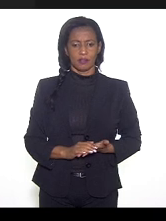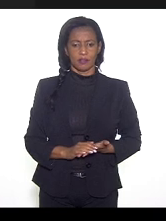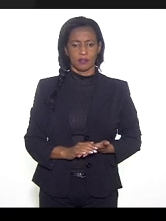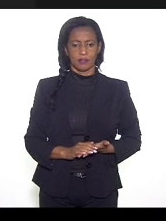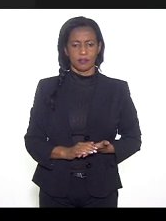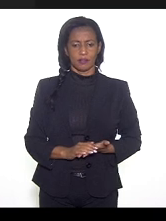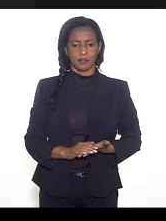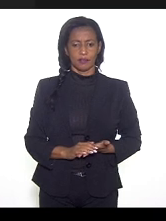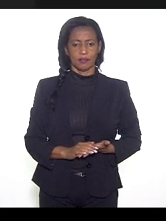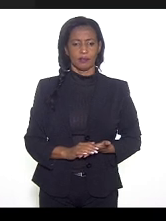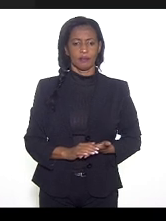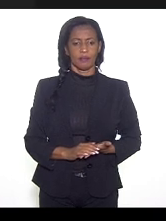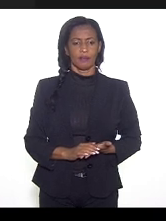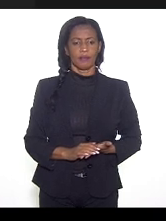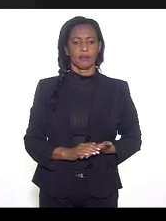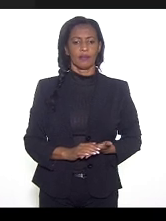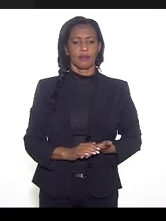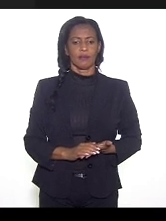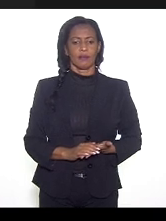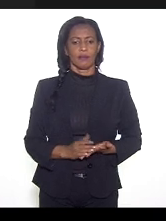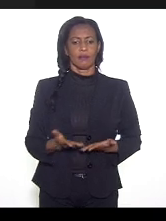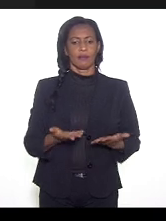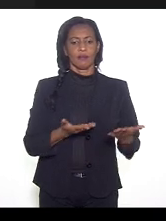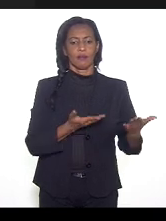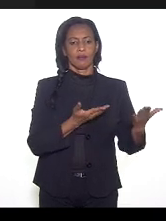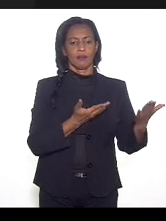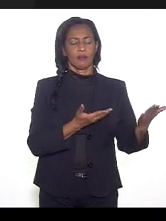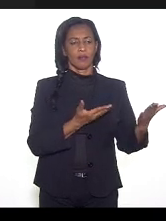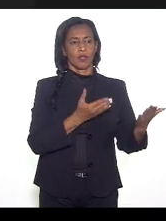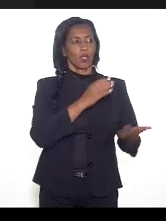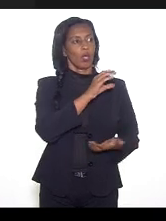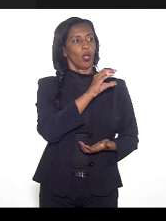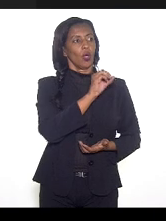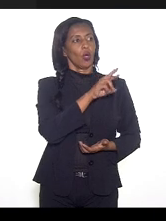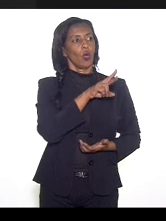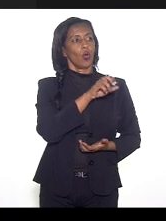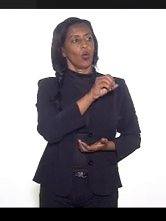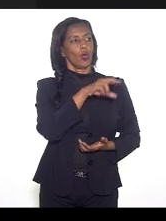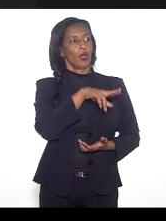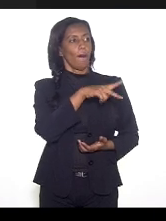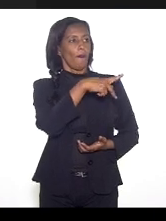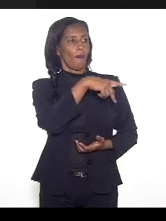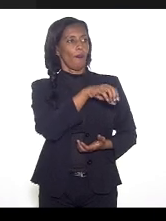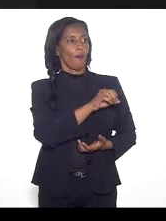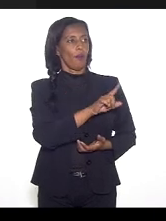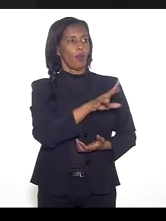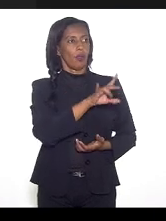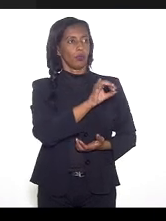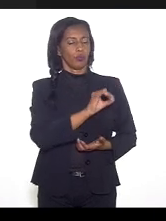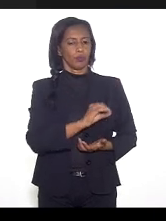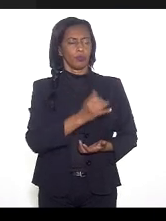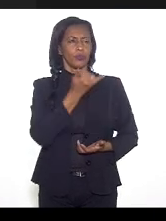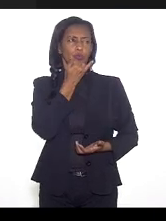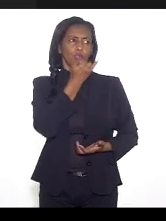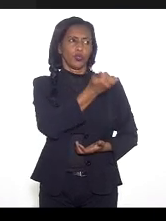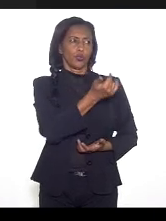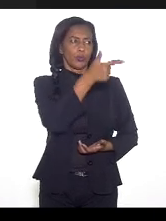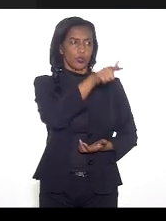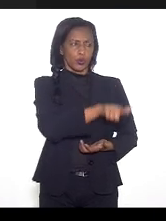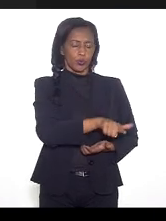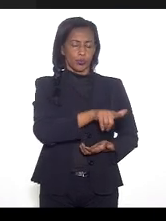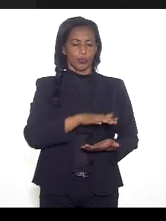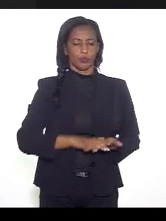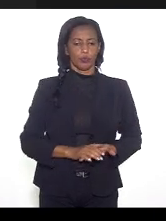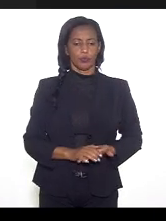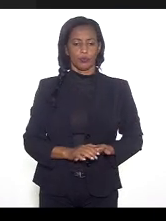Vou passar a palavra para o coronel Polito, pedindo desculpas mais uma vez aí